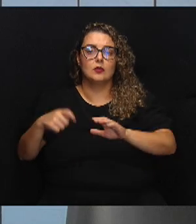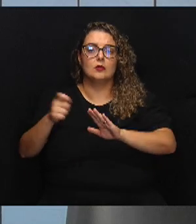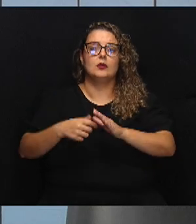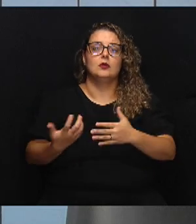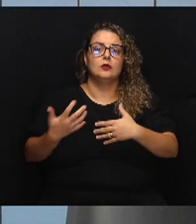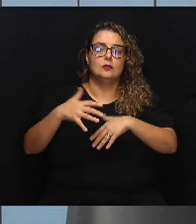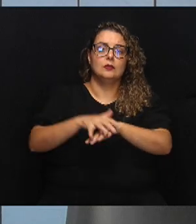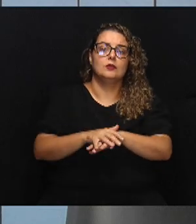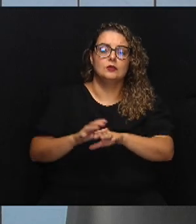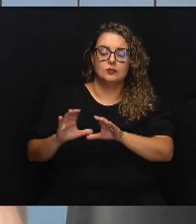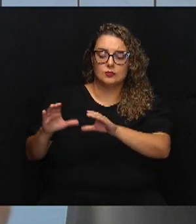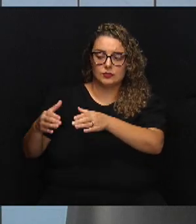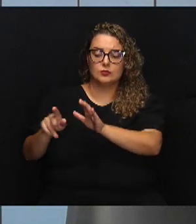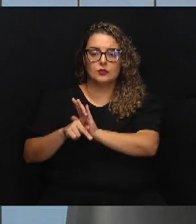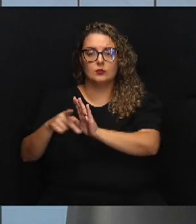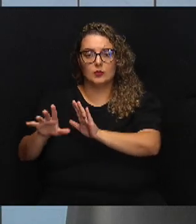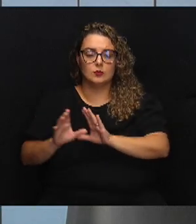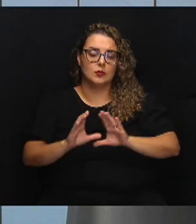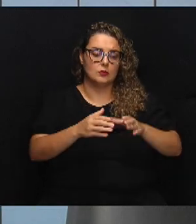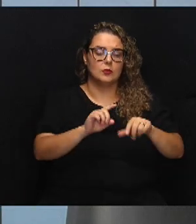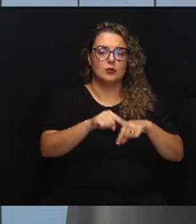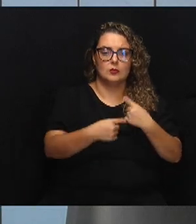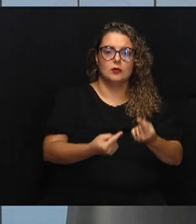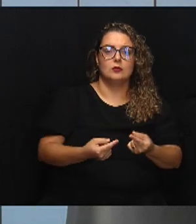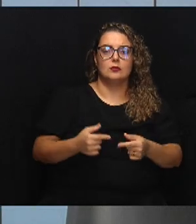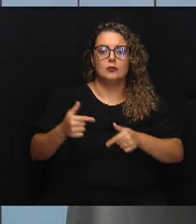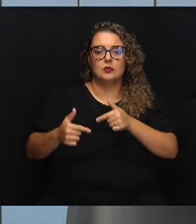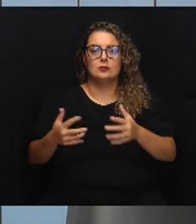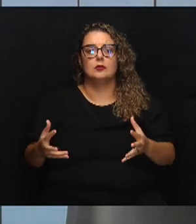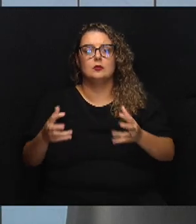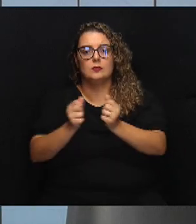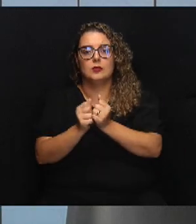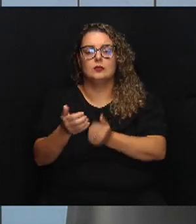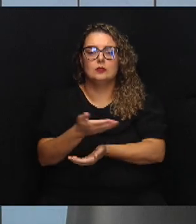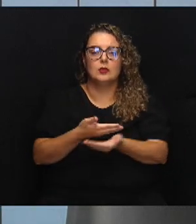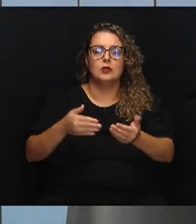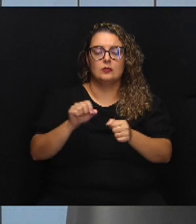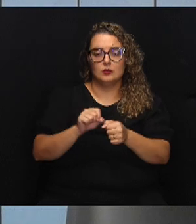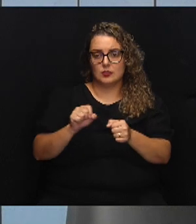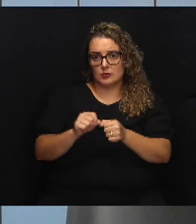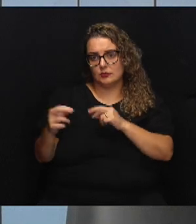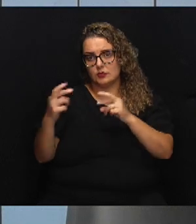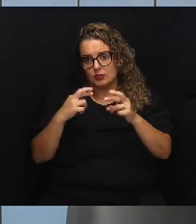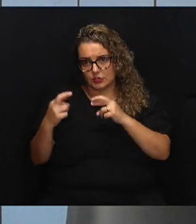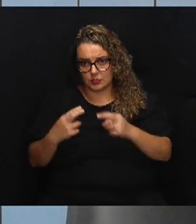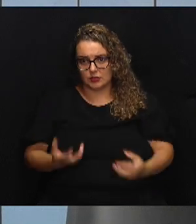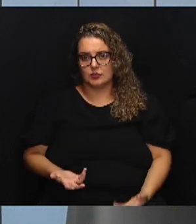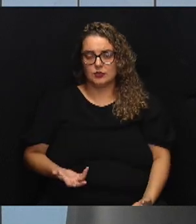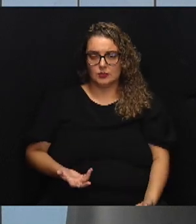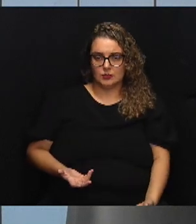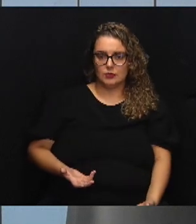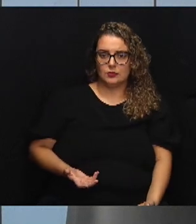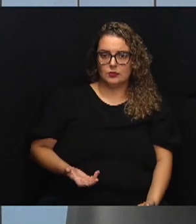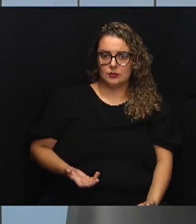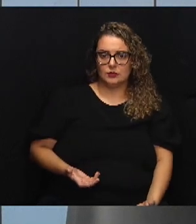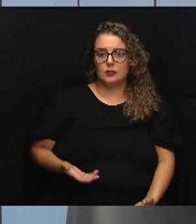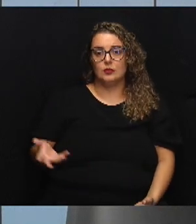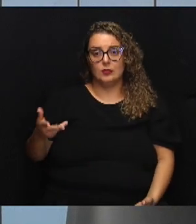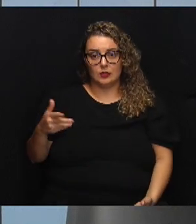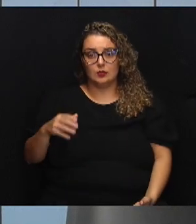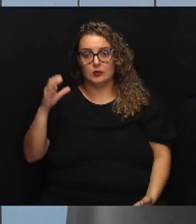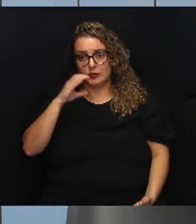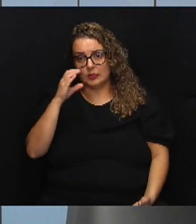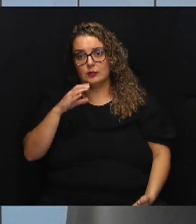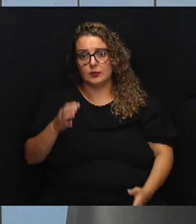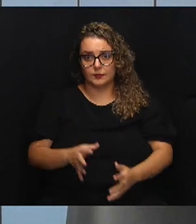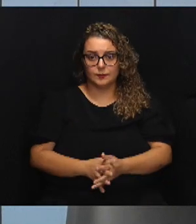junto ao departamento para que possa fazer um trabalho mais integrado e poder realizar essa fiscalização com mais agilidade, mais